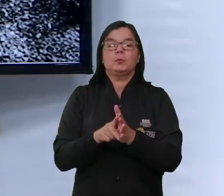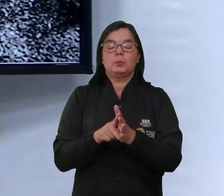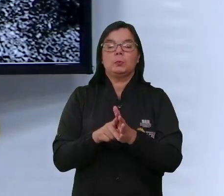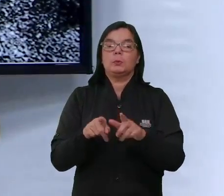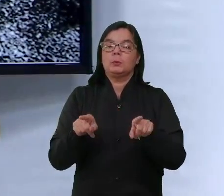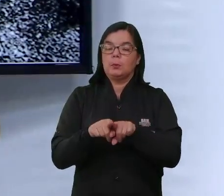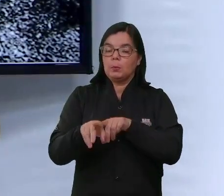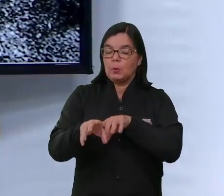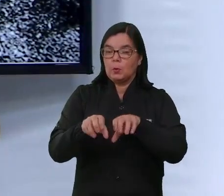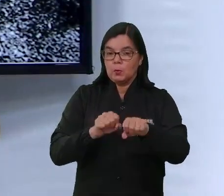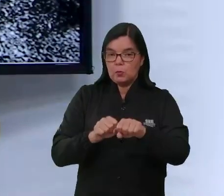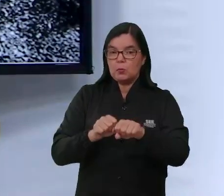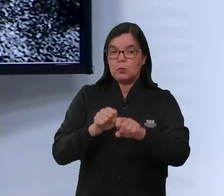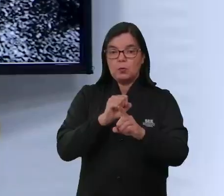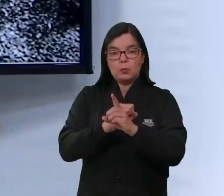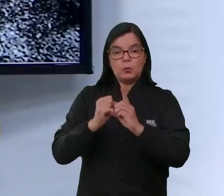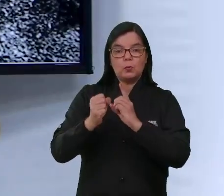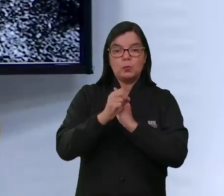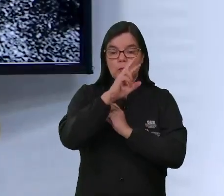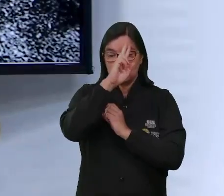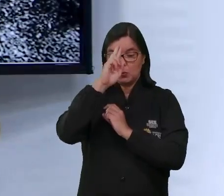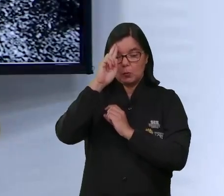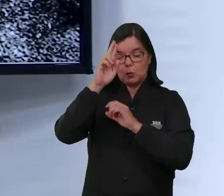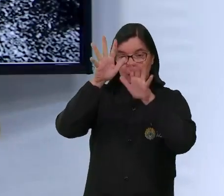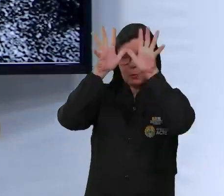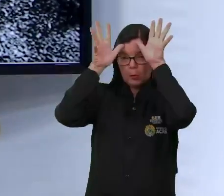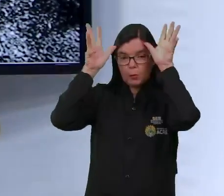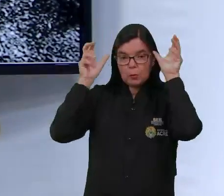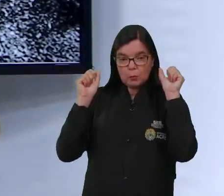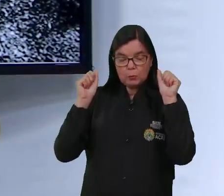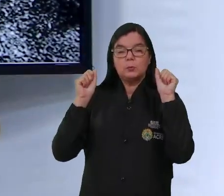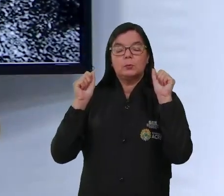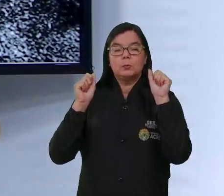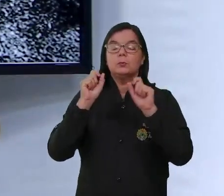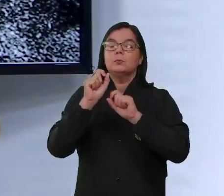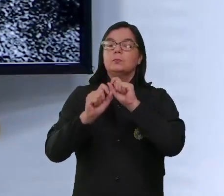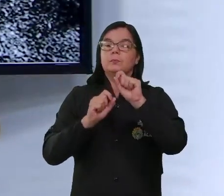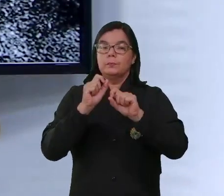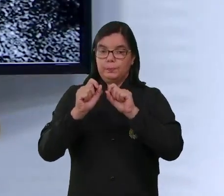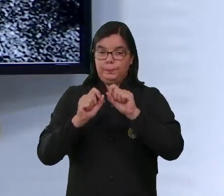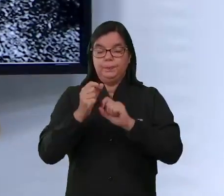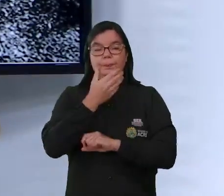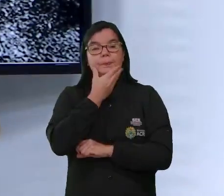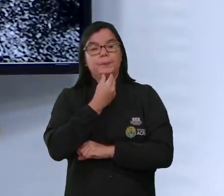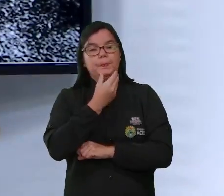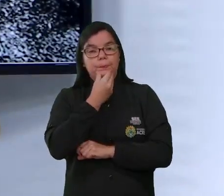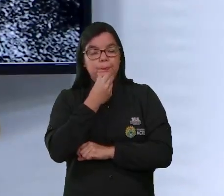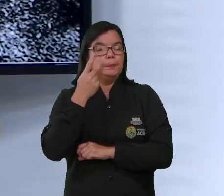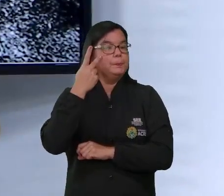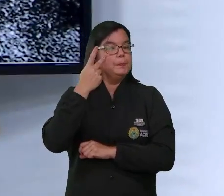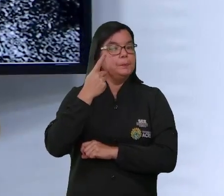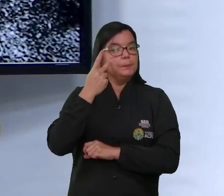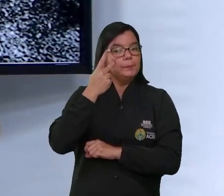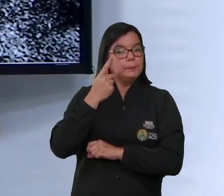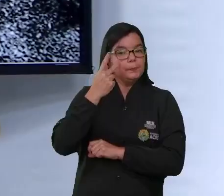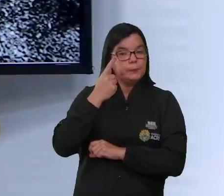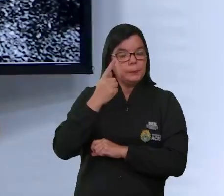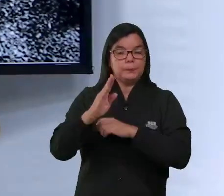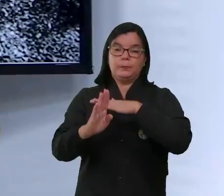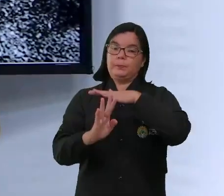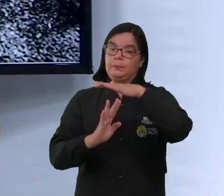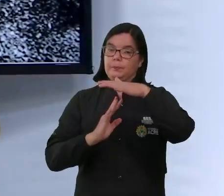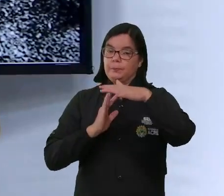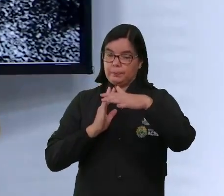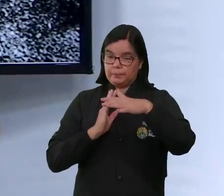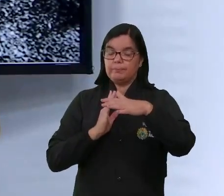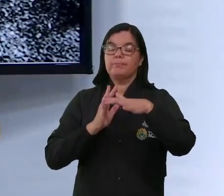nessa formação sócio-histórica do Acre, que acabou trazendo homens do Nordeste brasileiro